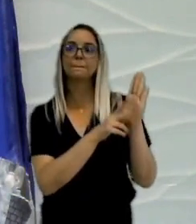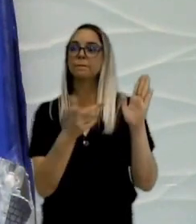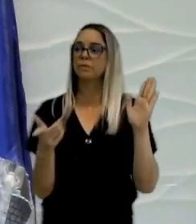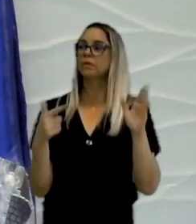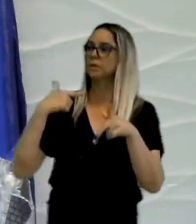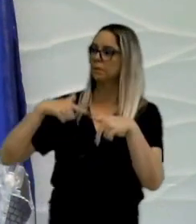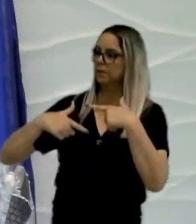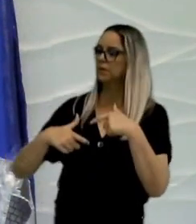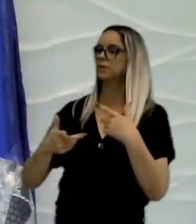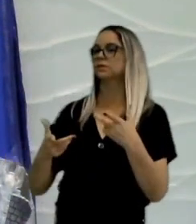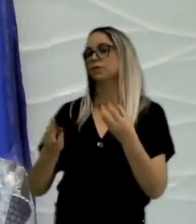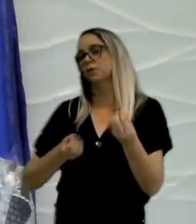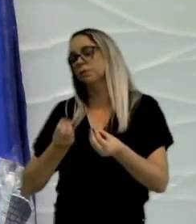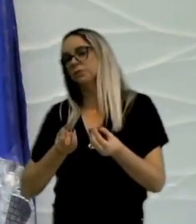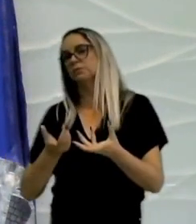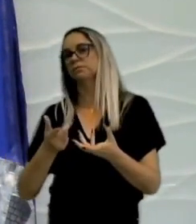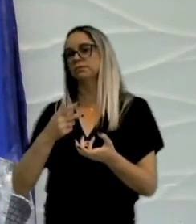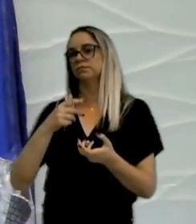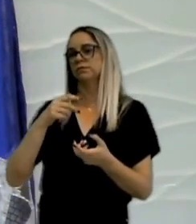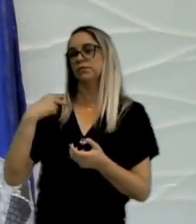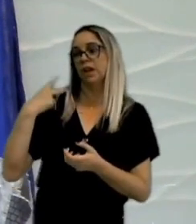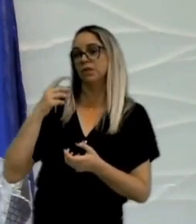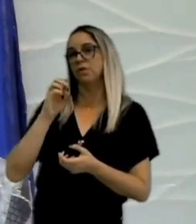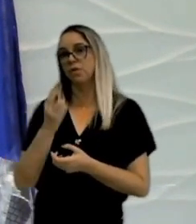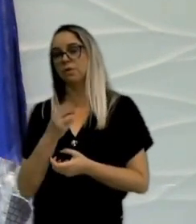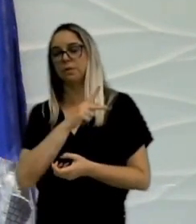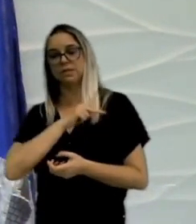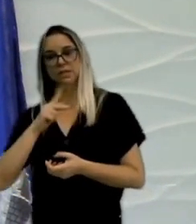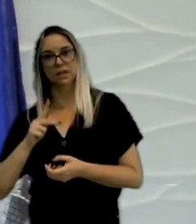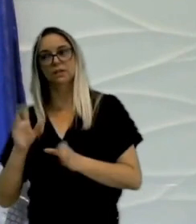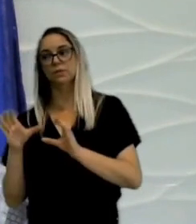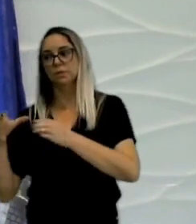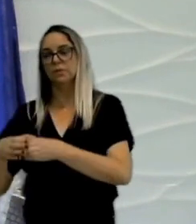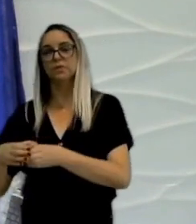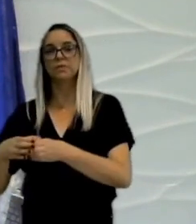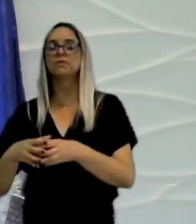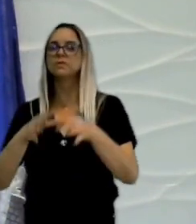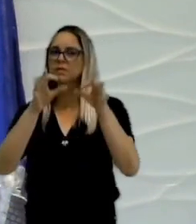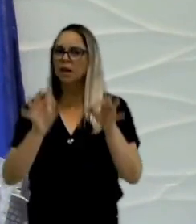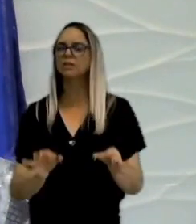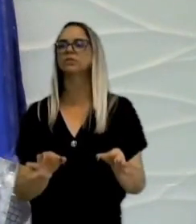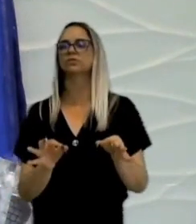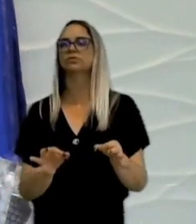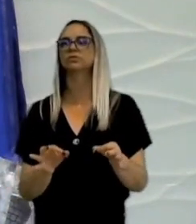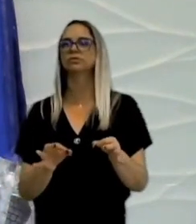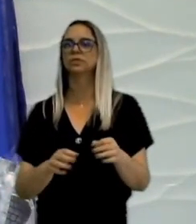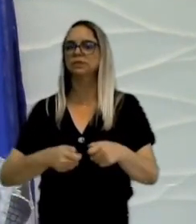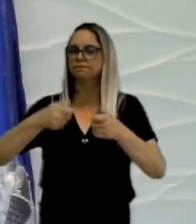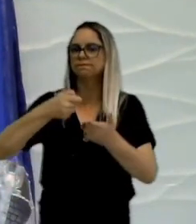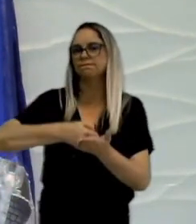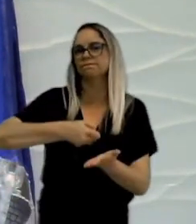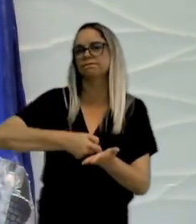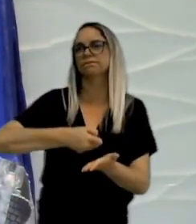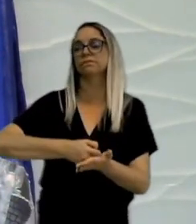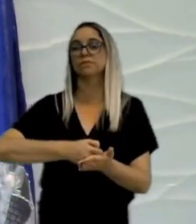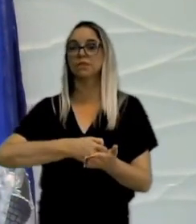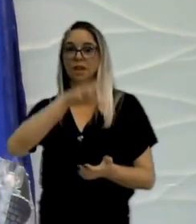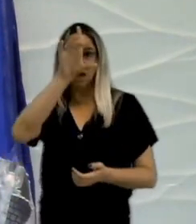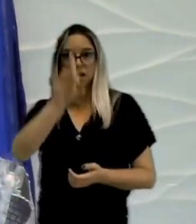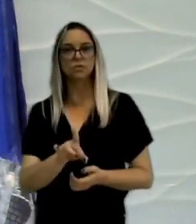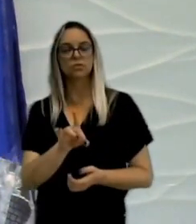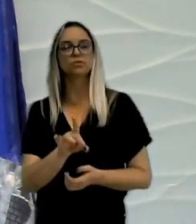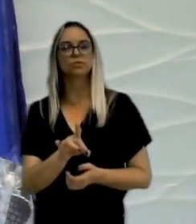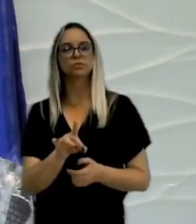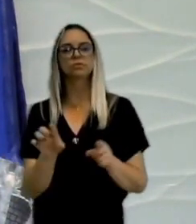como vereador, como presidente de comissão, da melhor forma possível para garantir a esses profissionais os seus direitos que